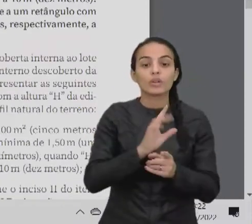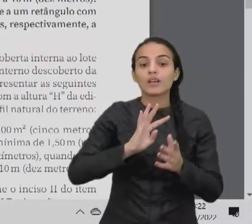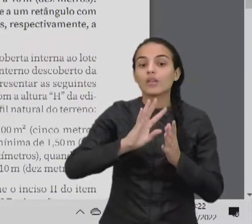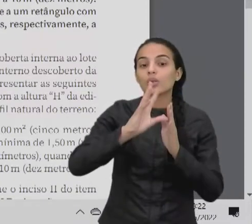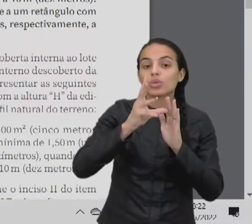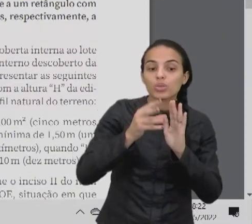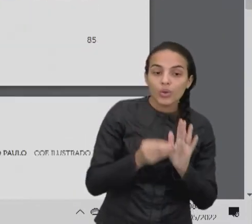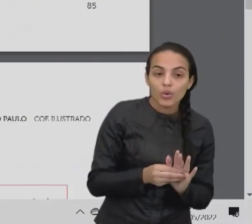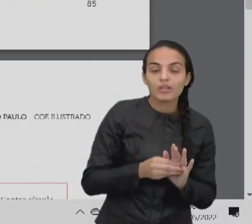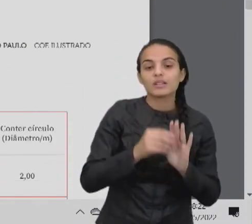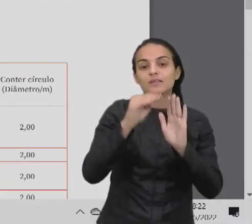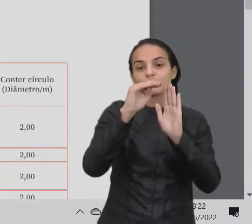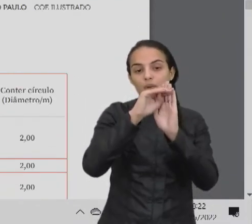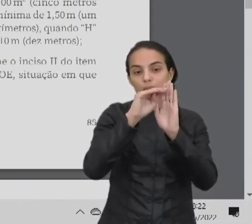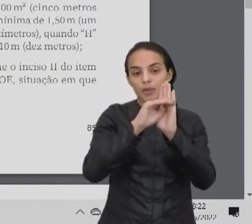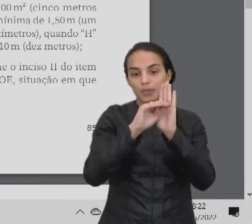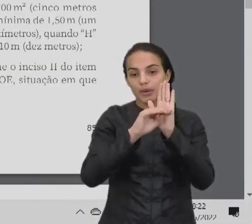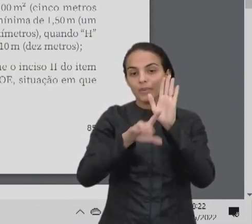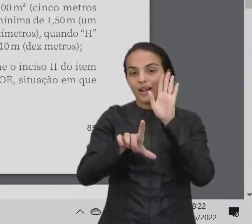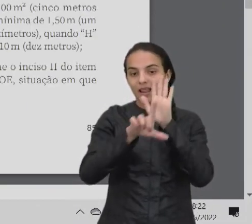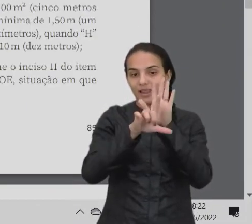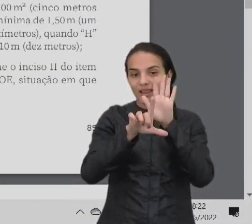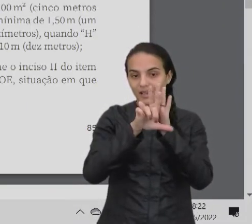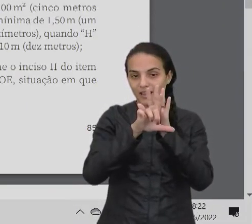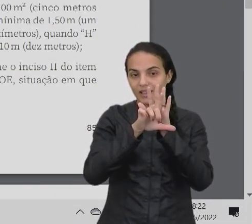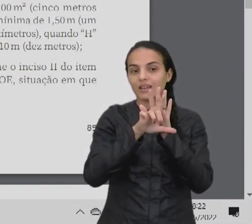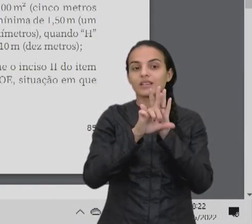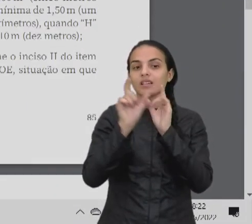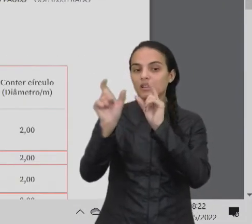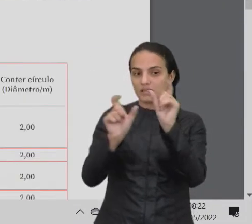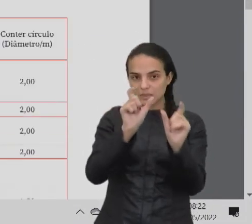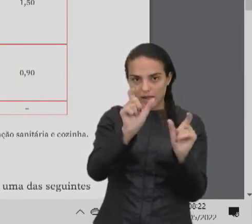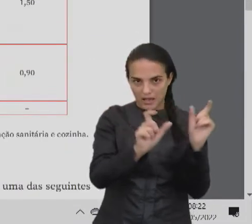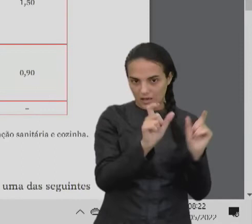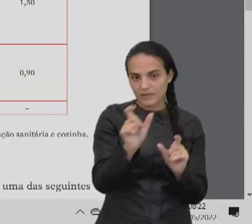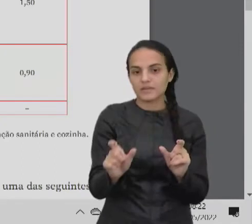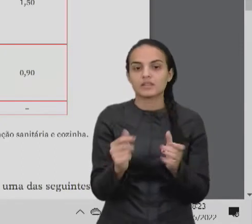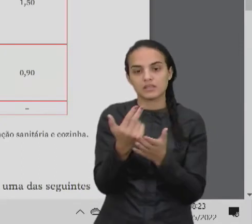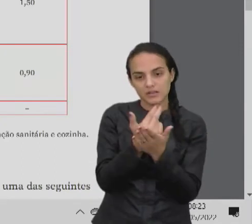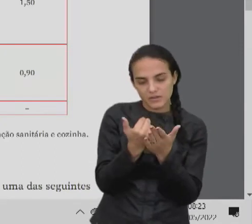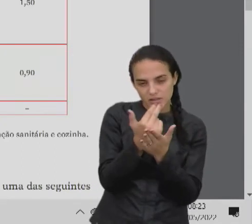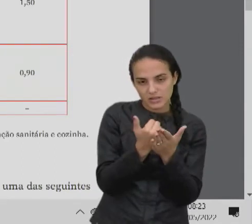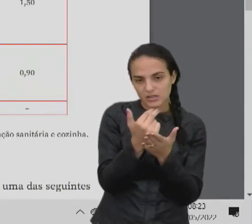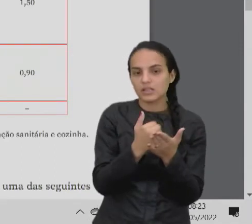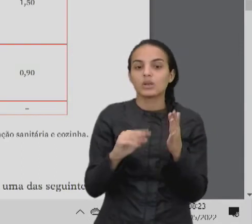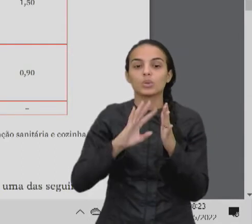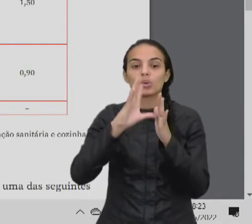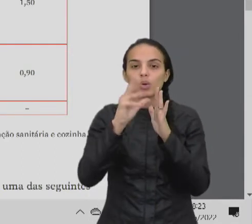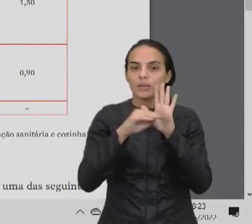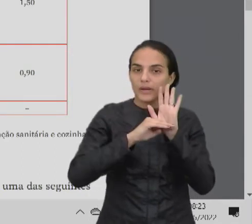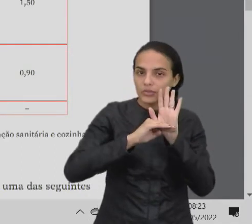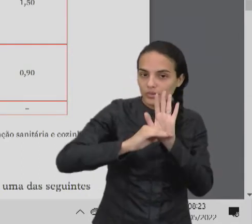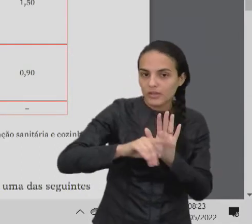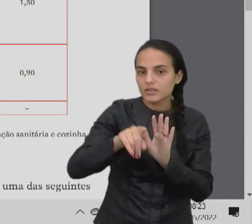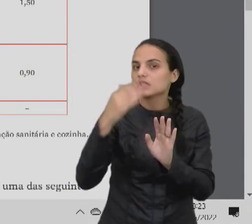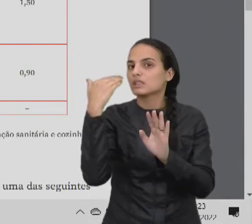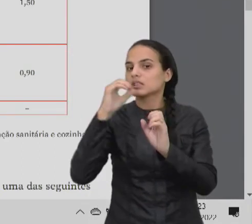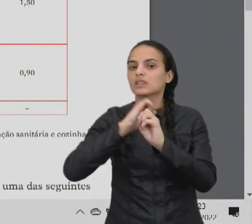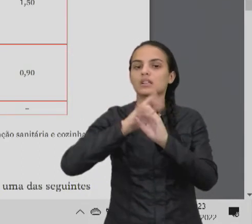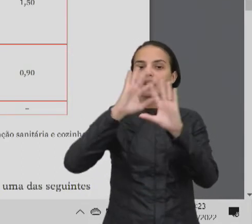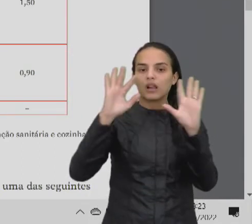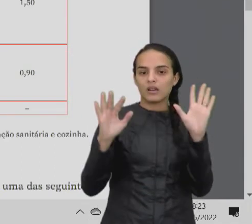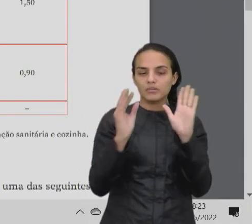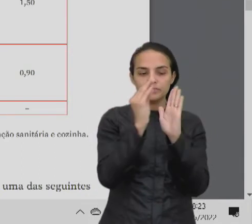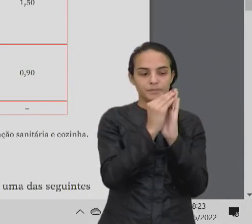as figuras, além das palavras, né? As figuras vêm para ajudar. Eles colocam